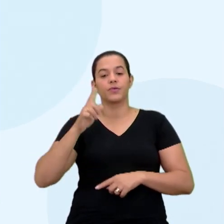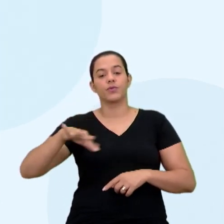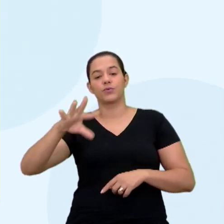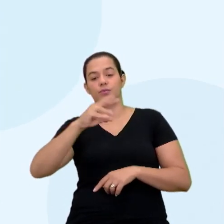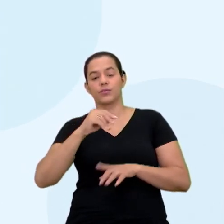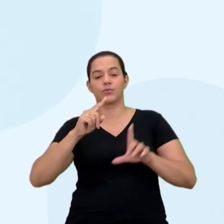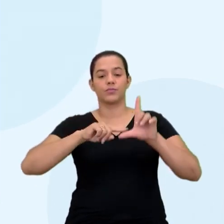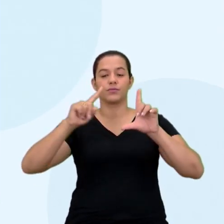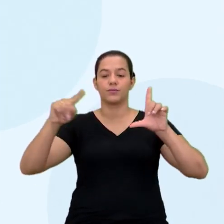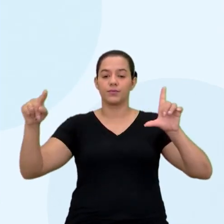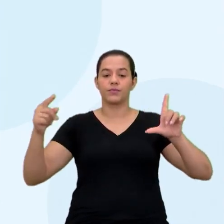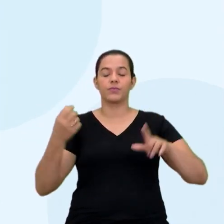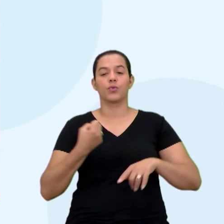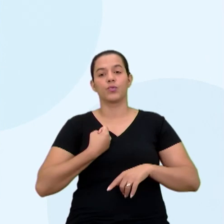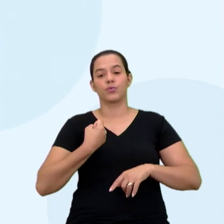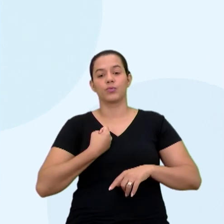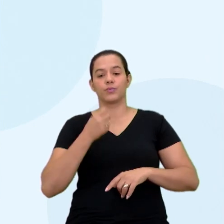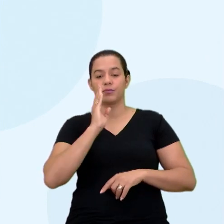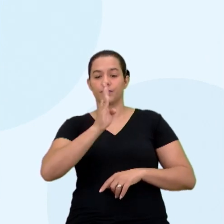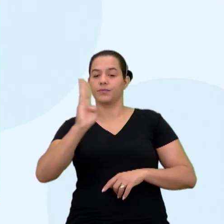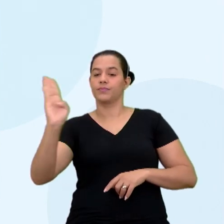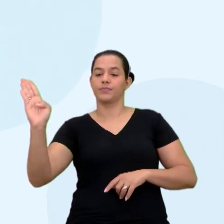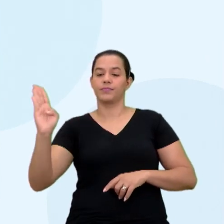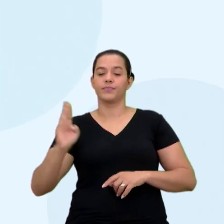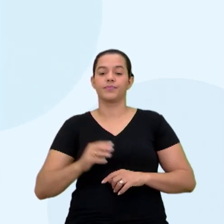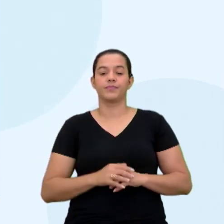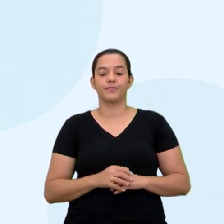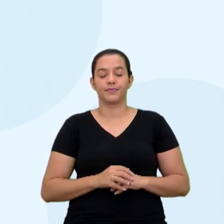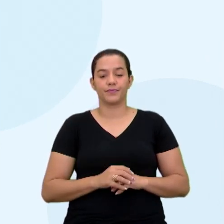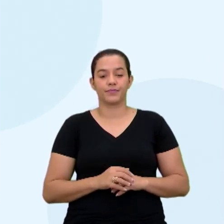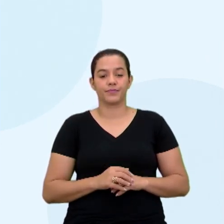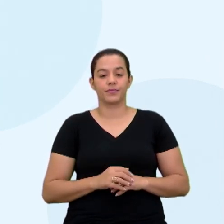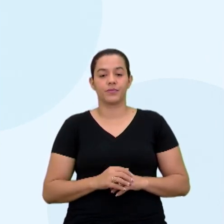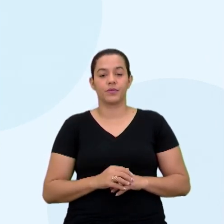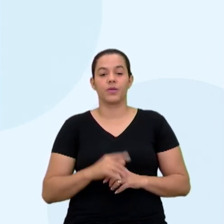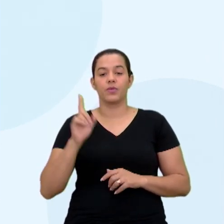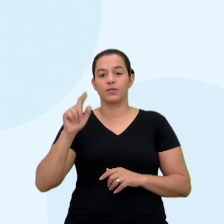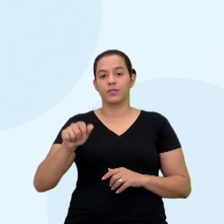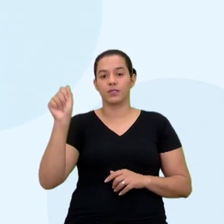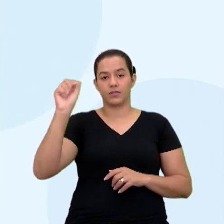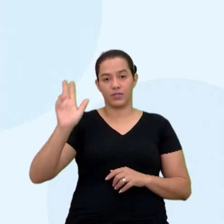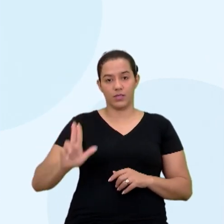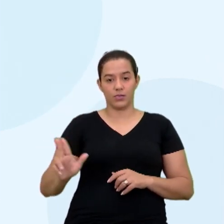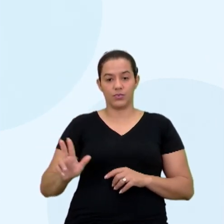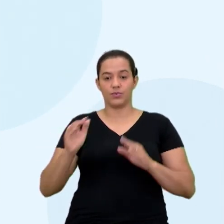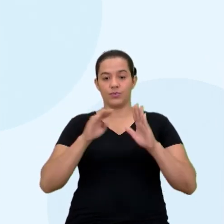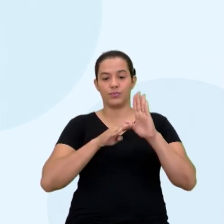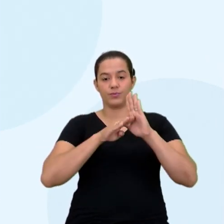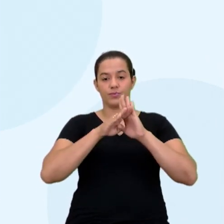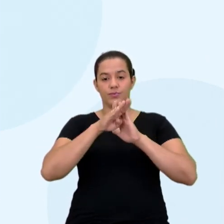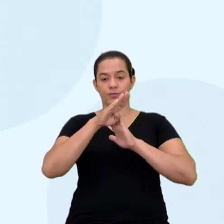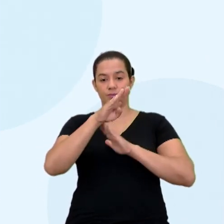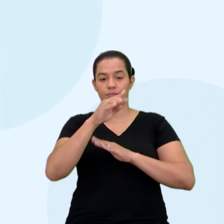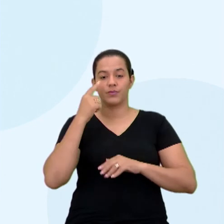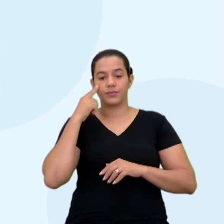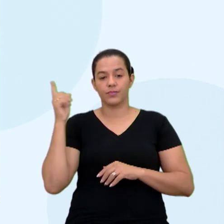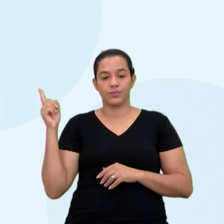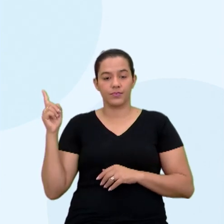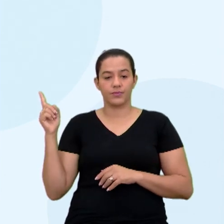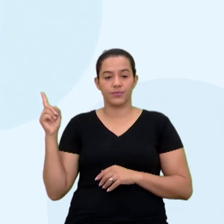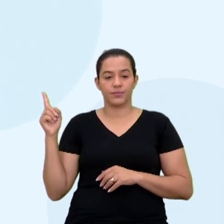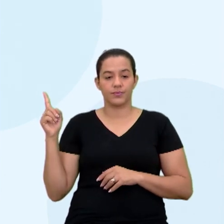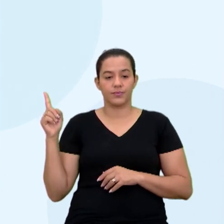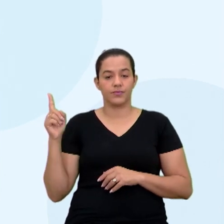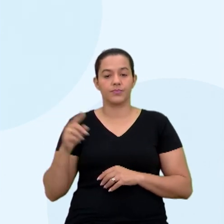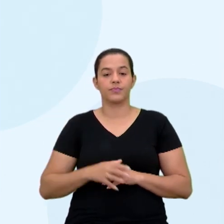respectivas notas, tá vendo? Ó? Olha aqui o que acontece. O que está em azul Para vocês terem uma ideia, o